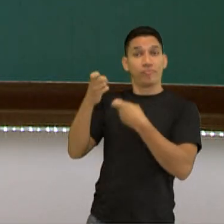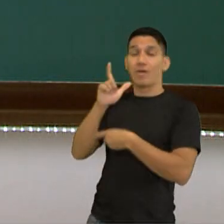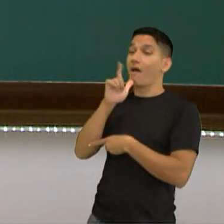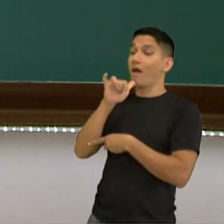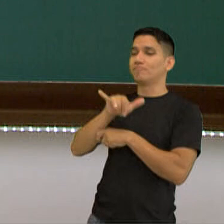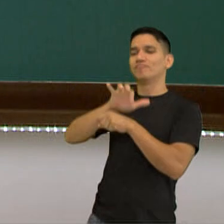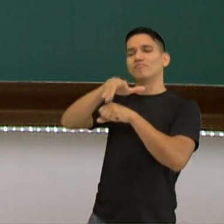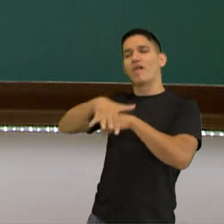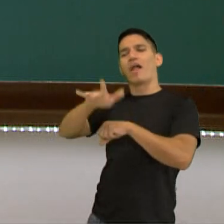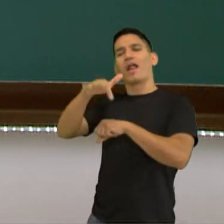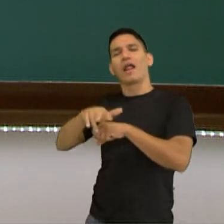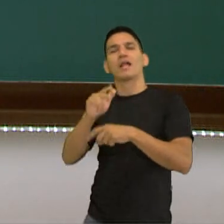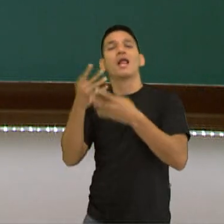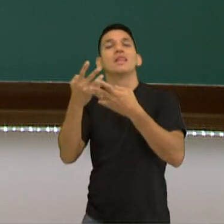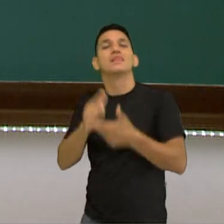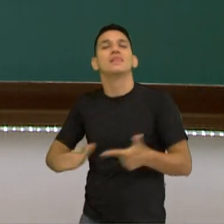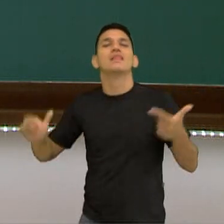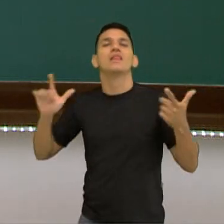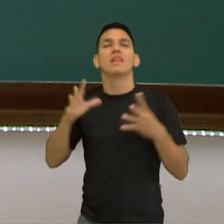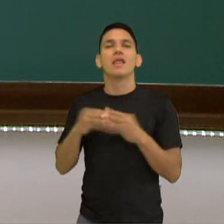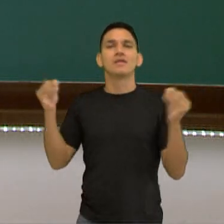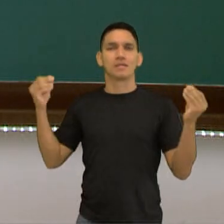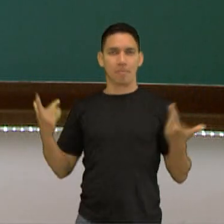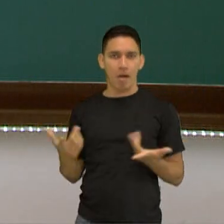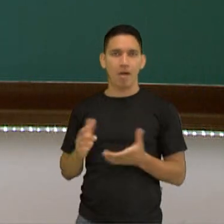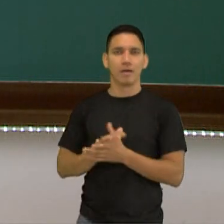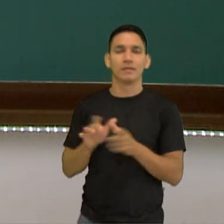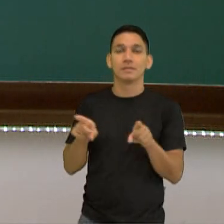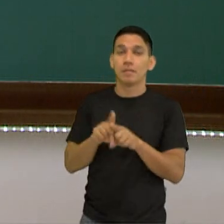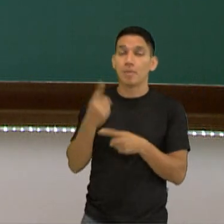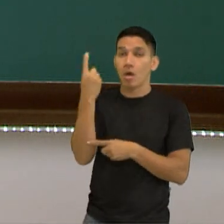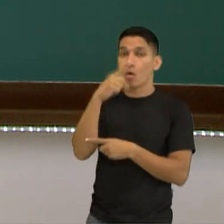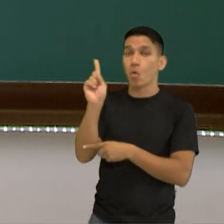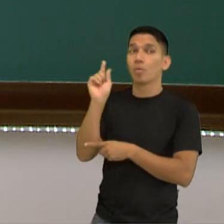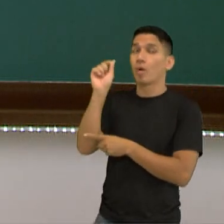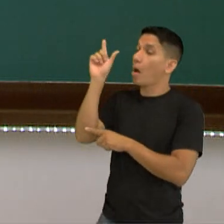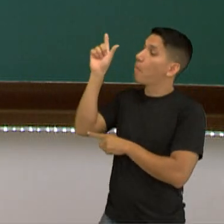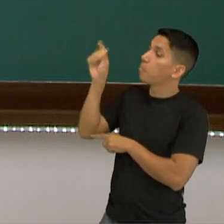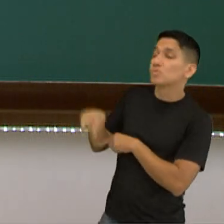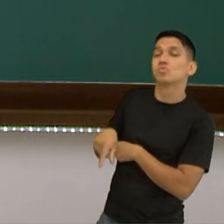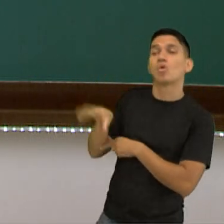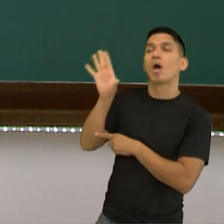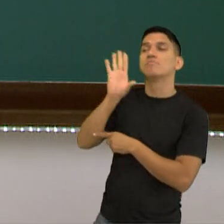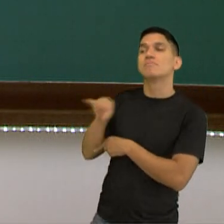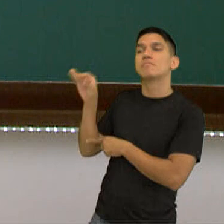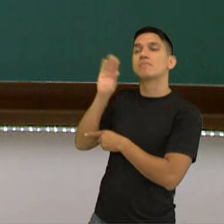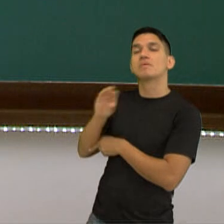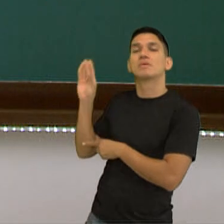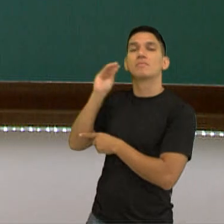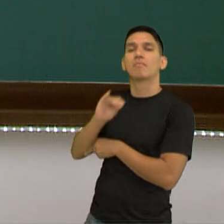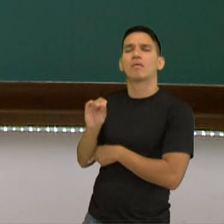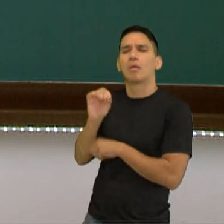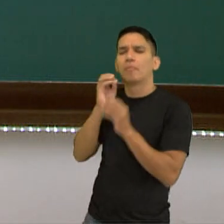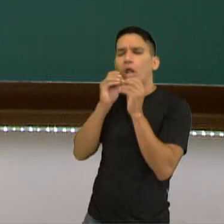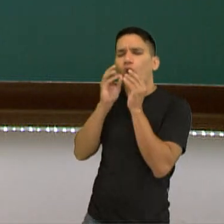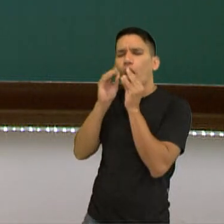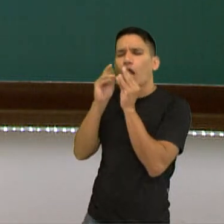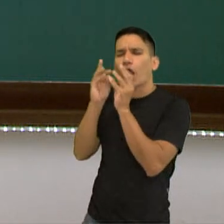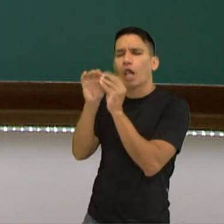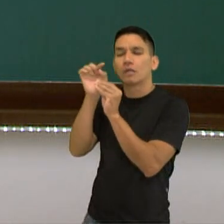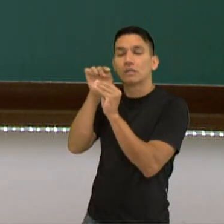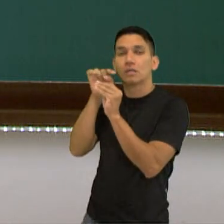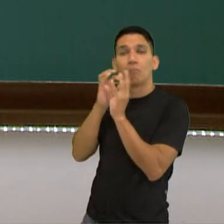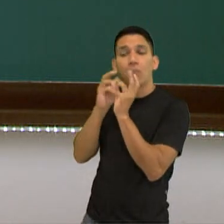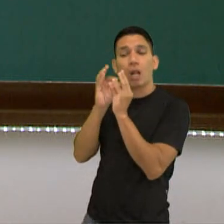água filtrada, fervida, e a última ali, uma pessoa falando, né, e saindo umas coisinhas da boca dela. Significa